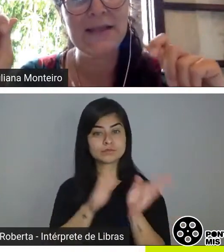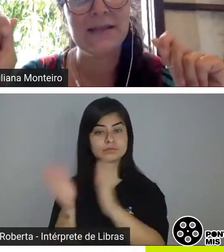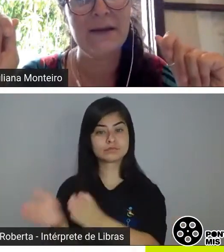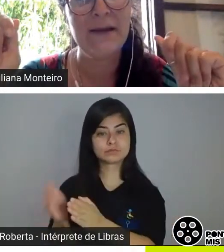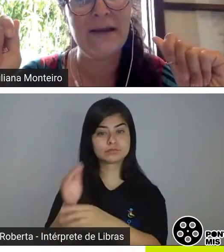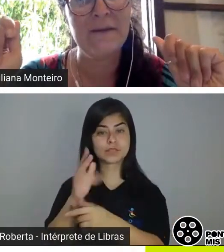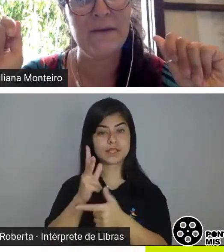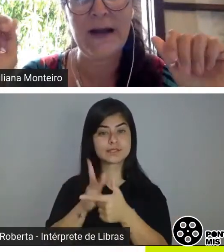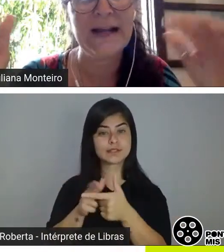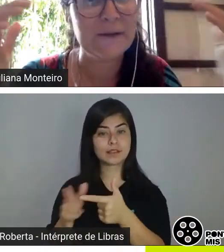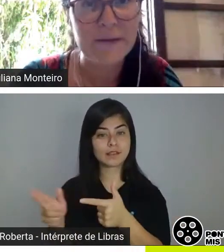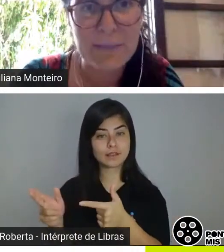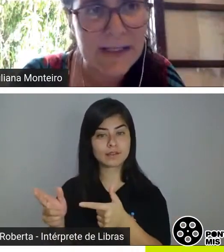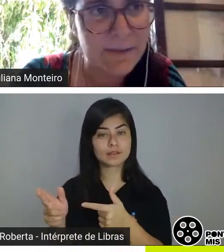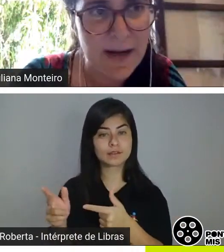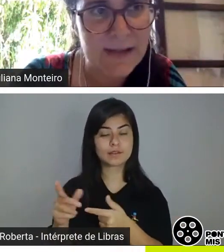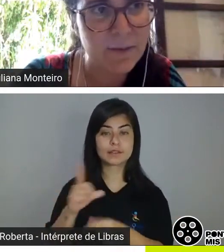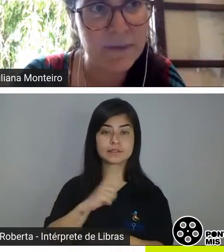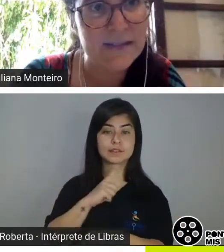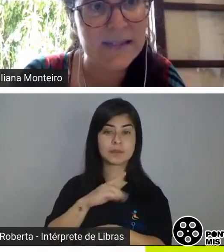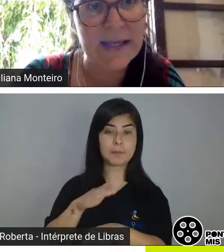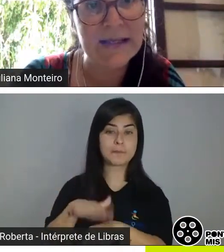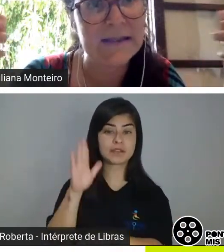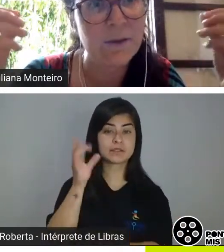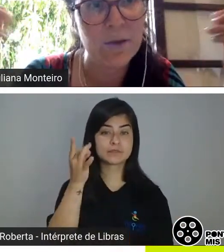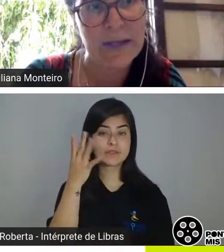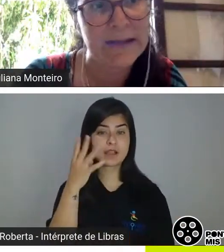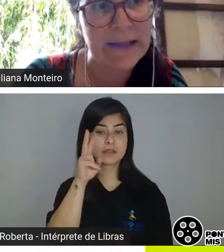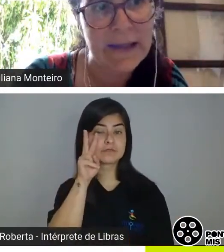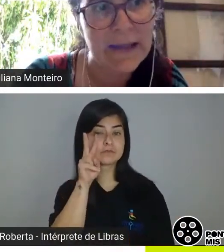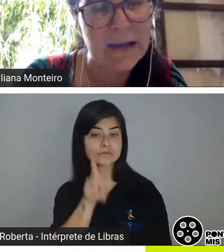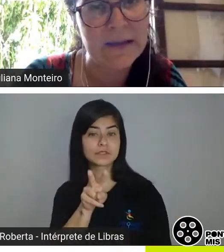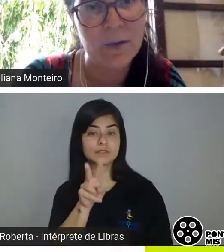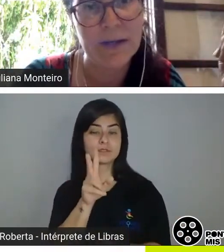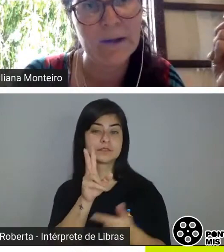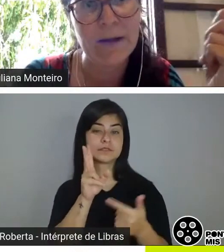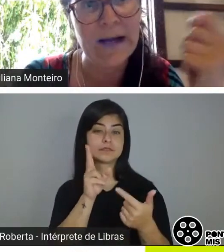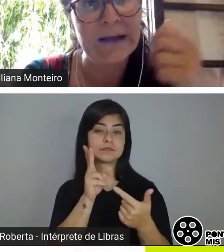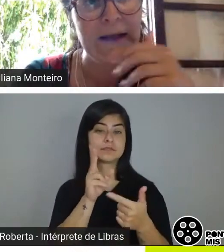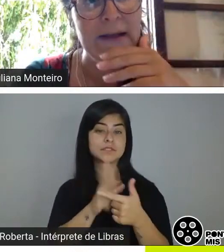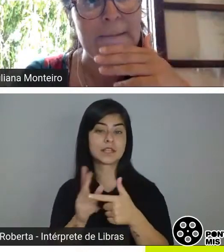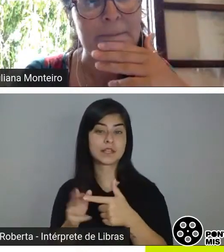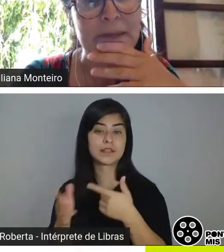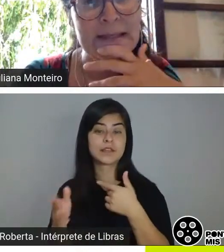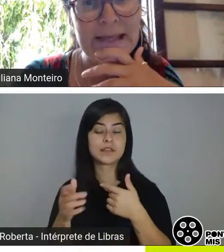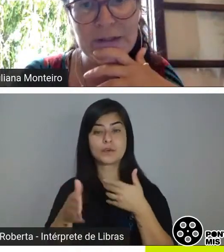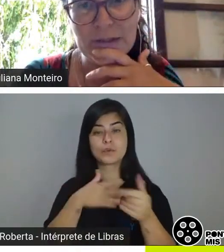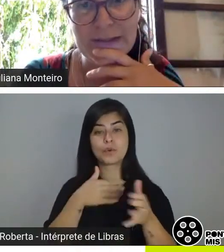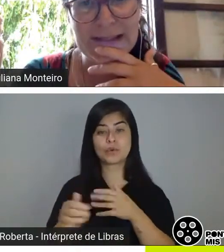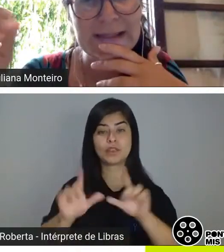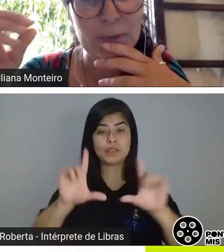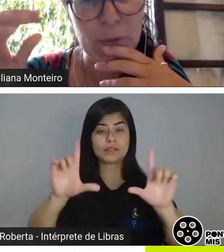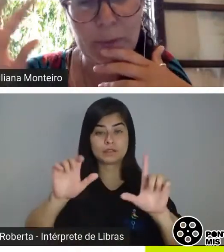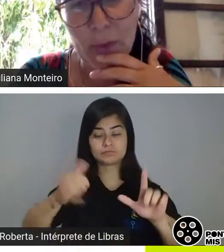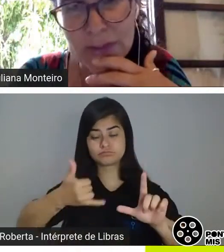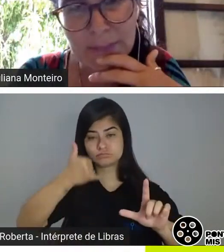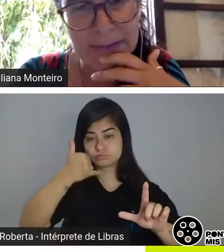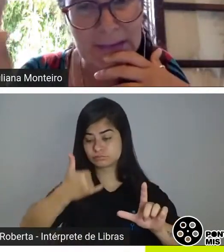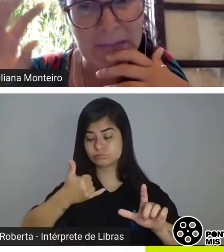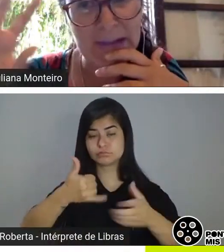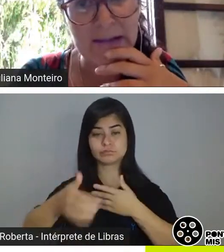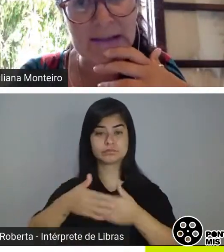das séries, vai ficar cada vez mais fácil ver séries em qualquer tela, em qualquer lugar. O que você acha que vai ser esse